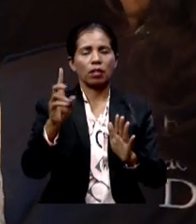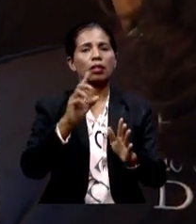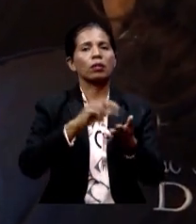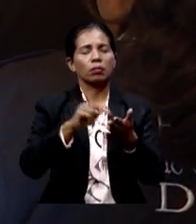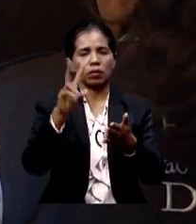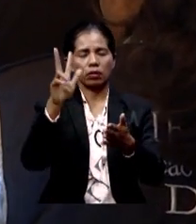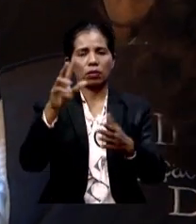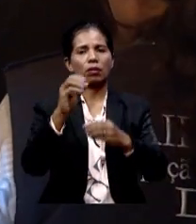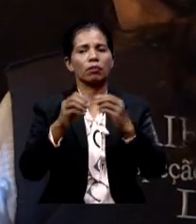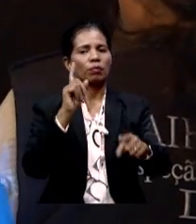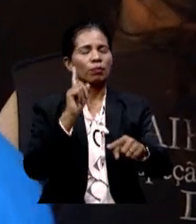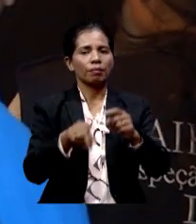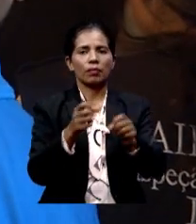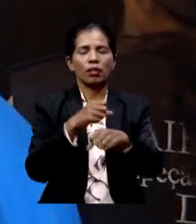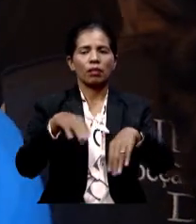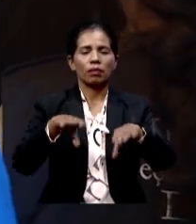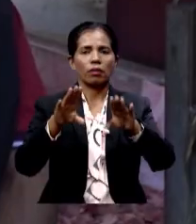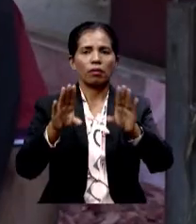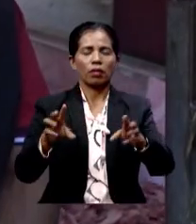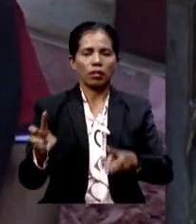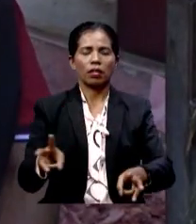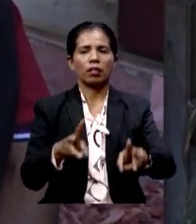conaba bando labele halo negocio iha